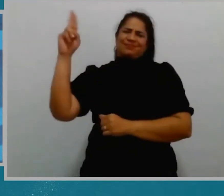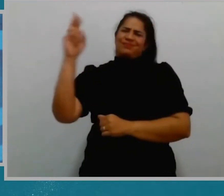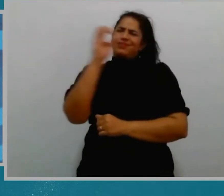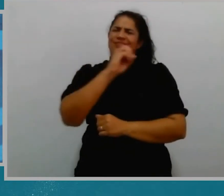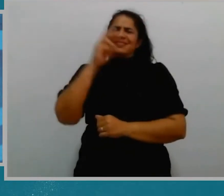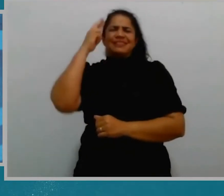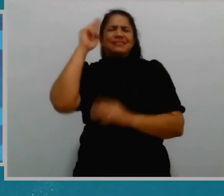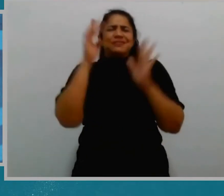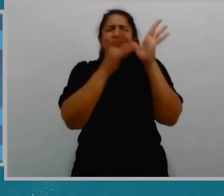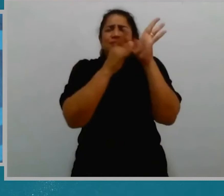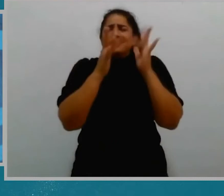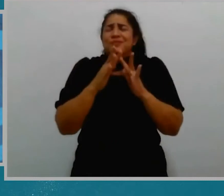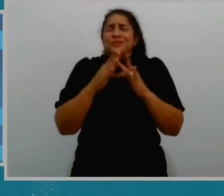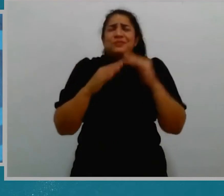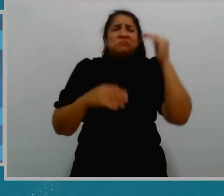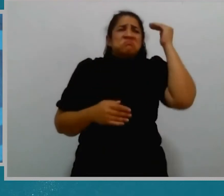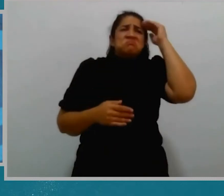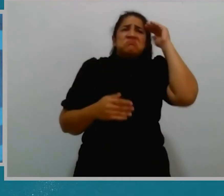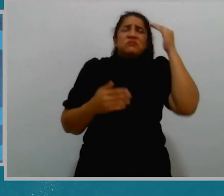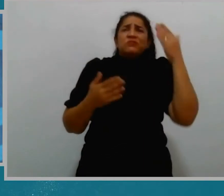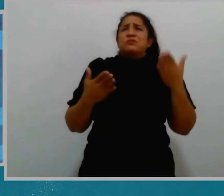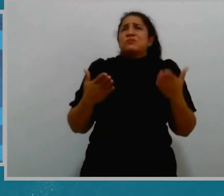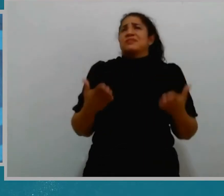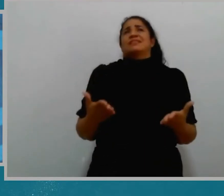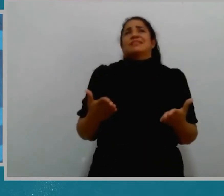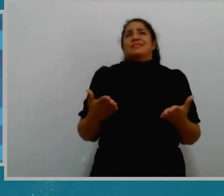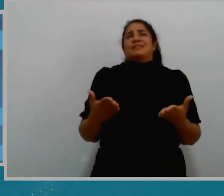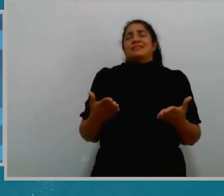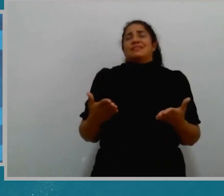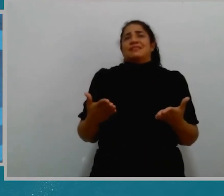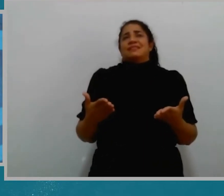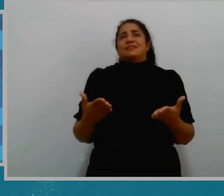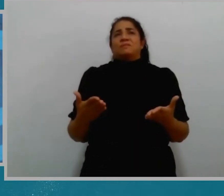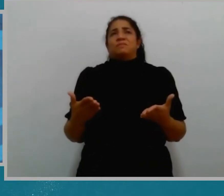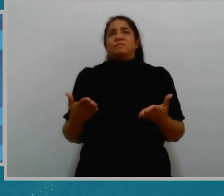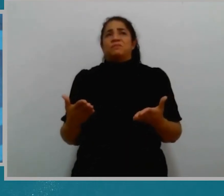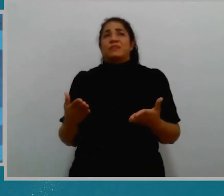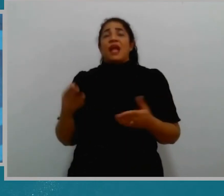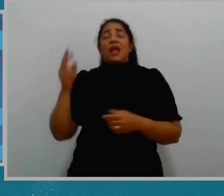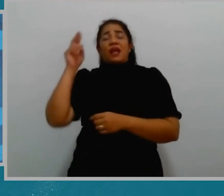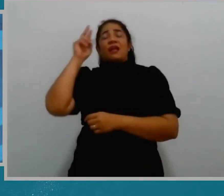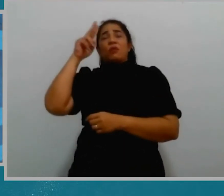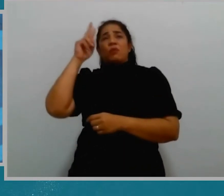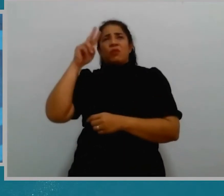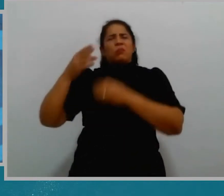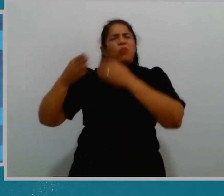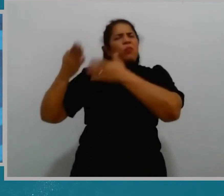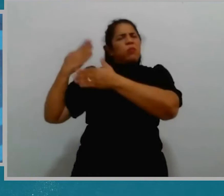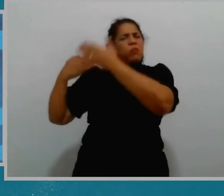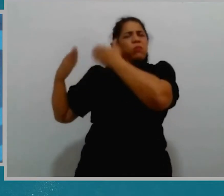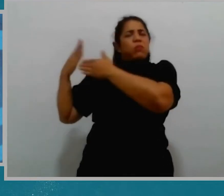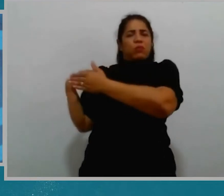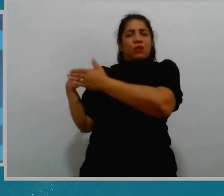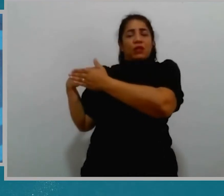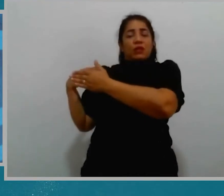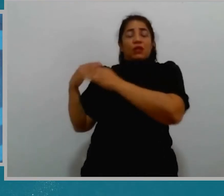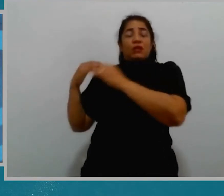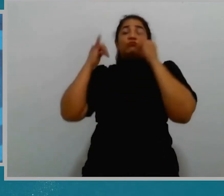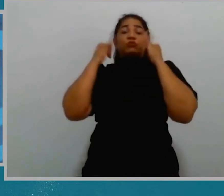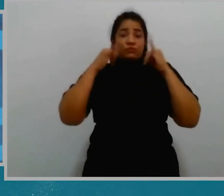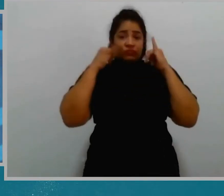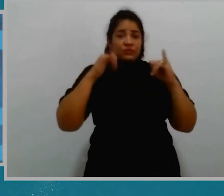sei, eu gosto muito. Eu me lembro uma vez, eu estava dando uma mensagem lá em